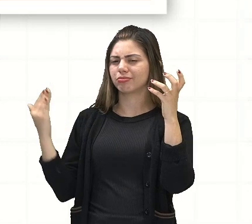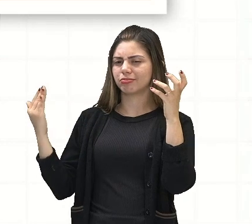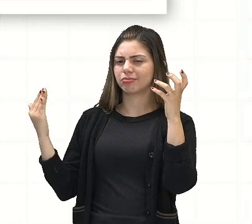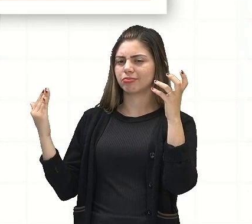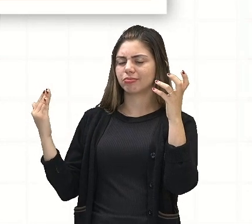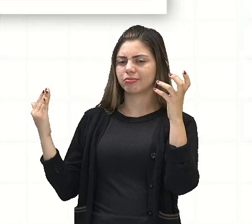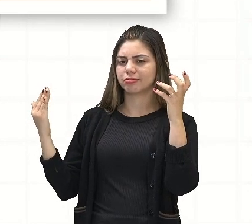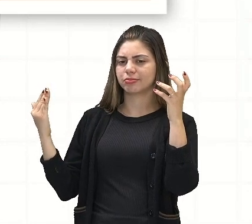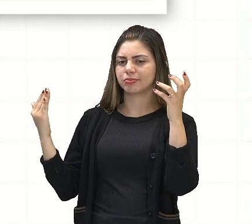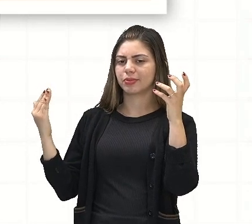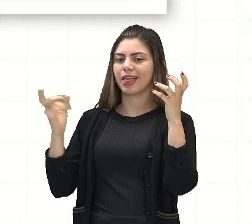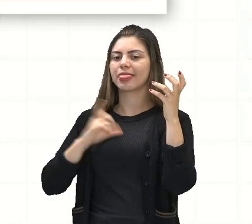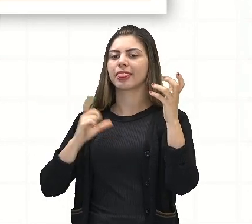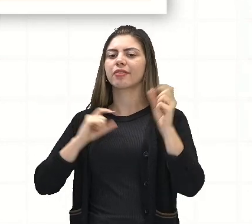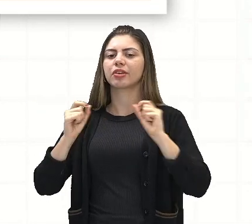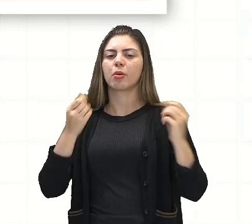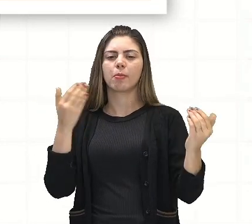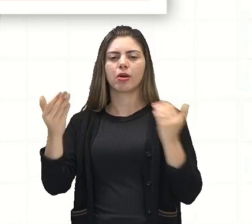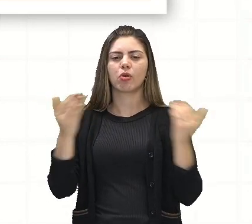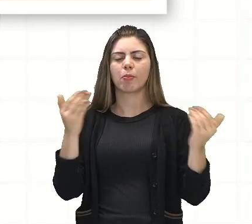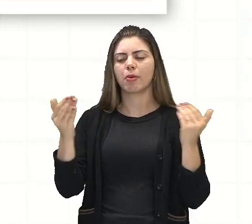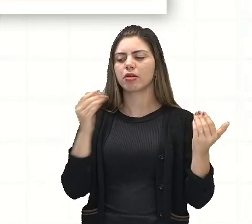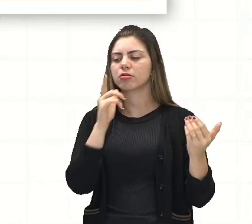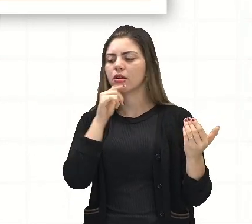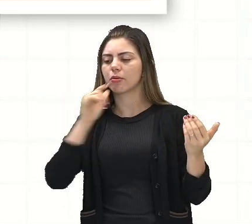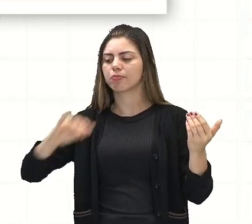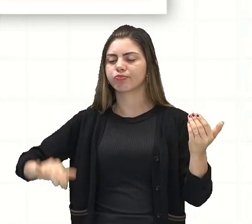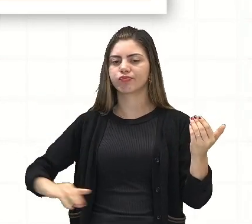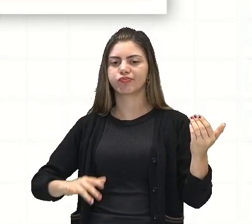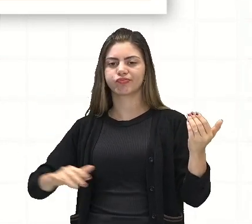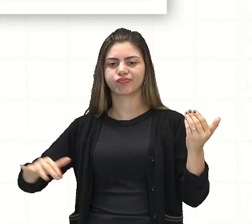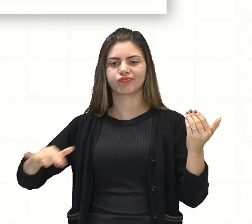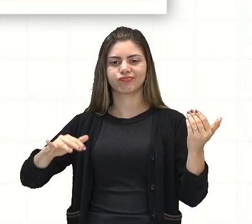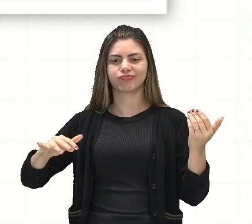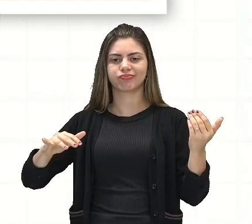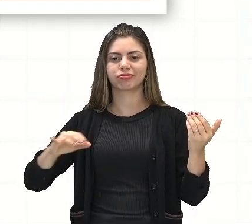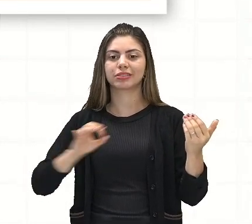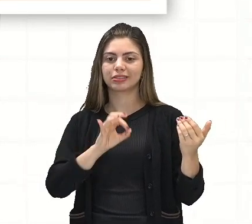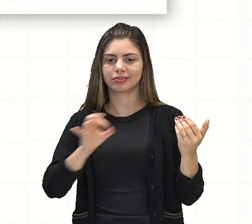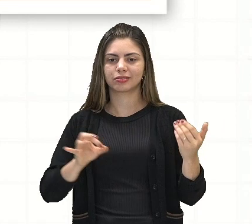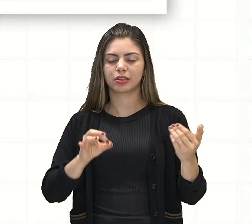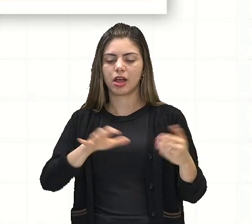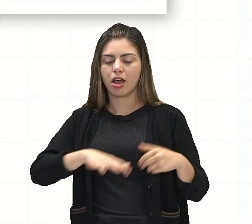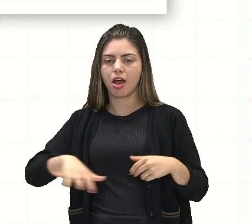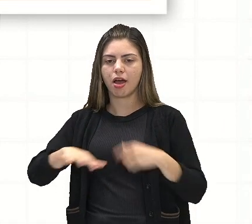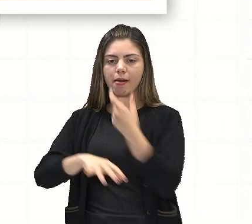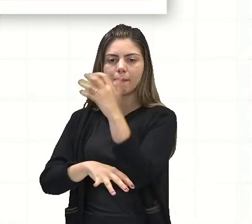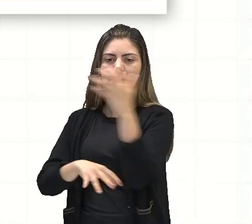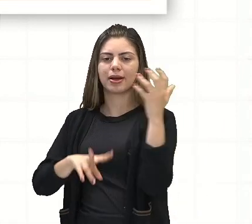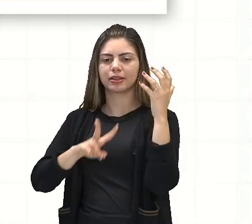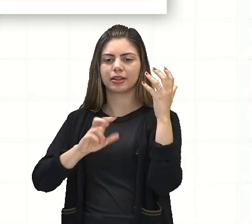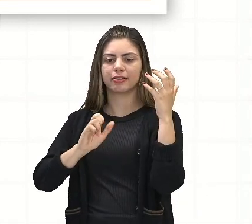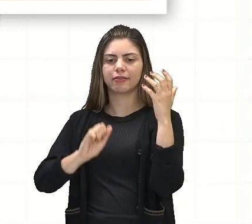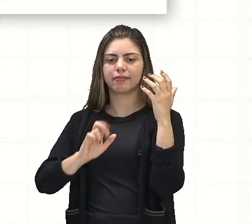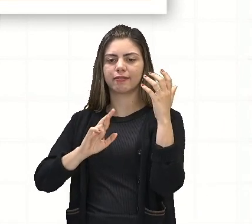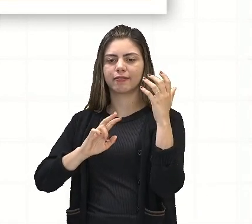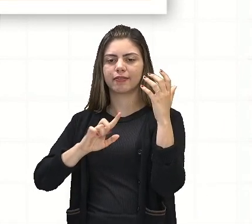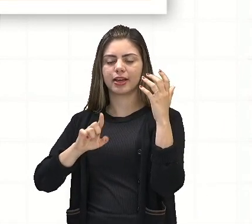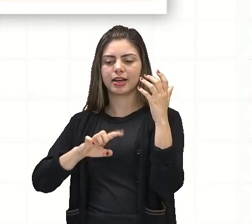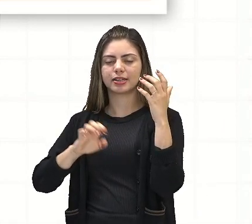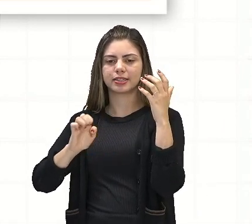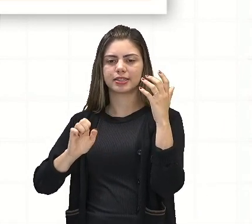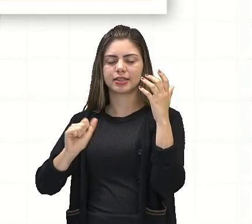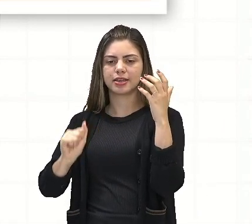certo? Ocasionando aqui a cheia e alagando a mata de várzea. Professora, mas quais são as características, né,